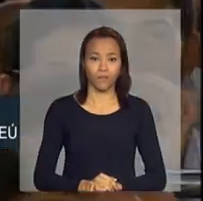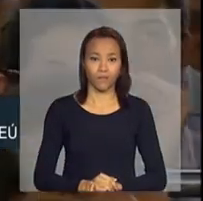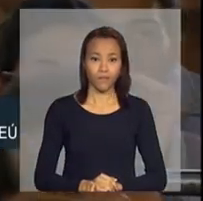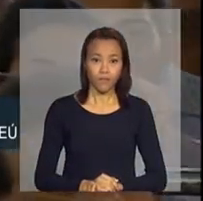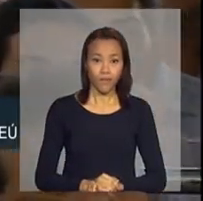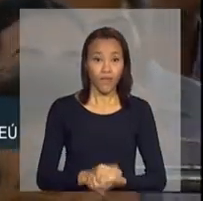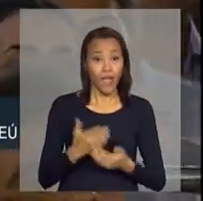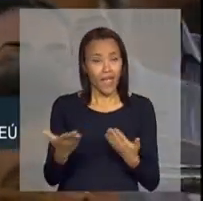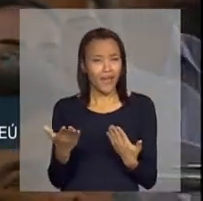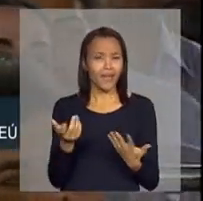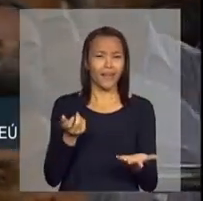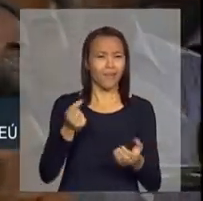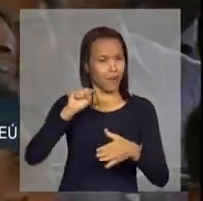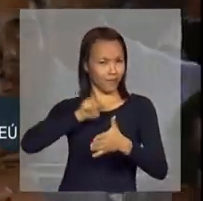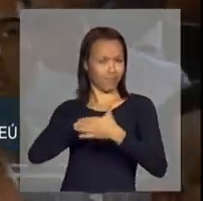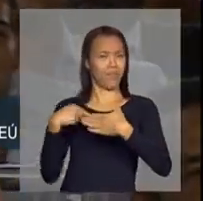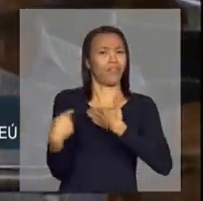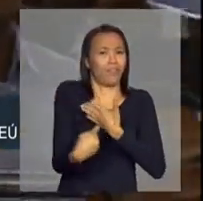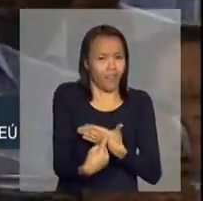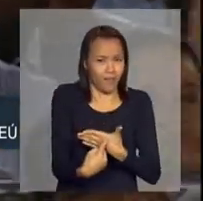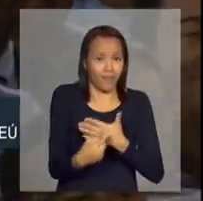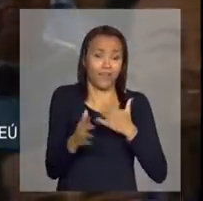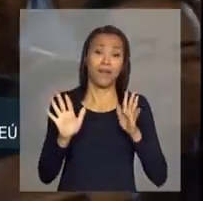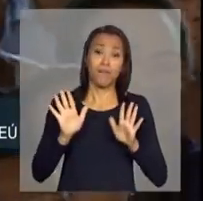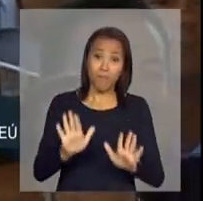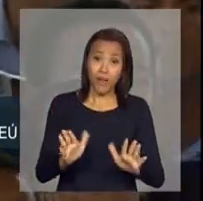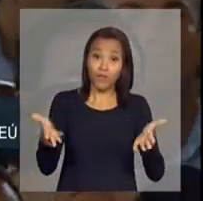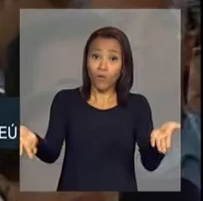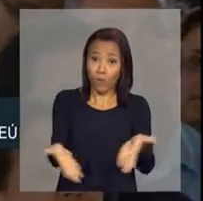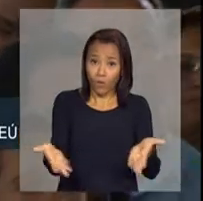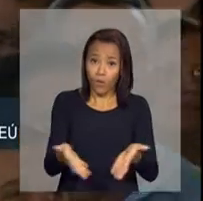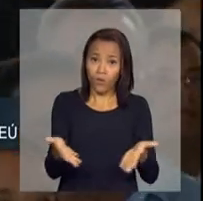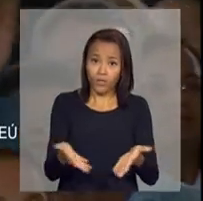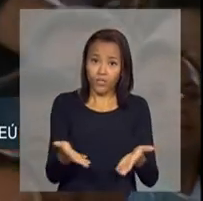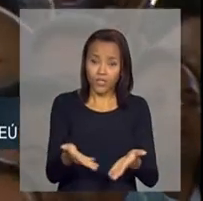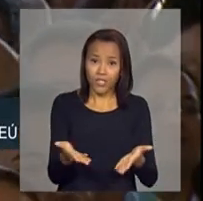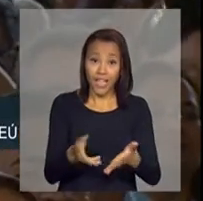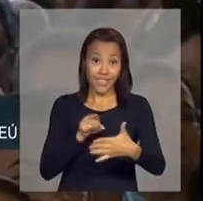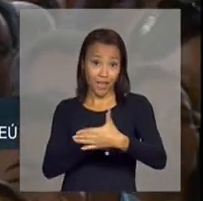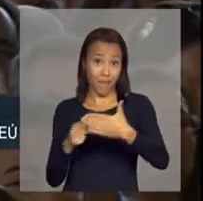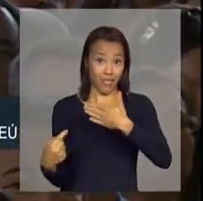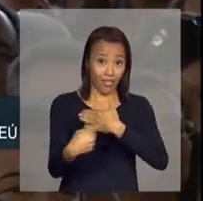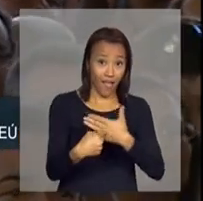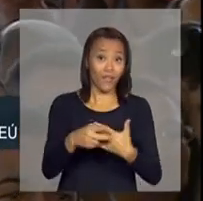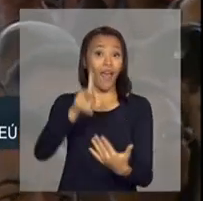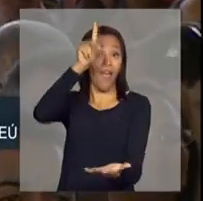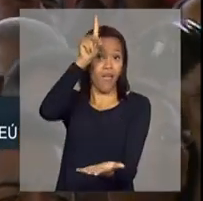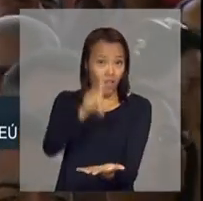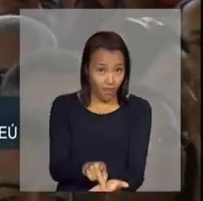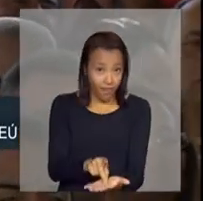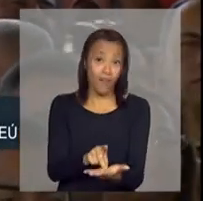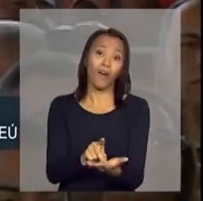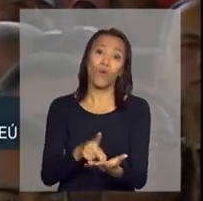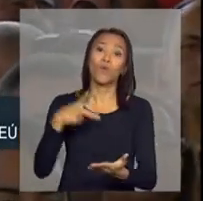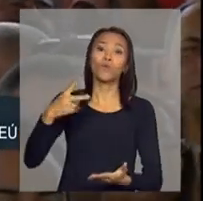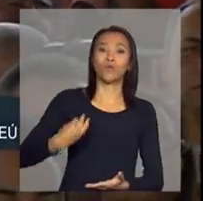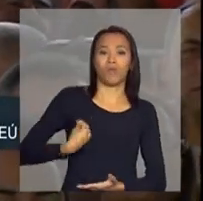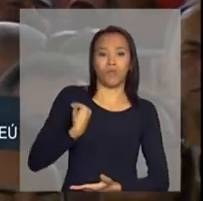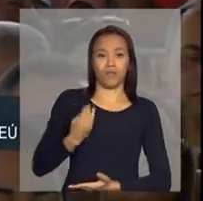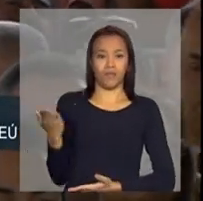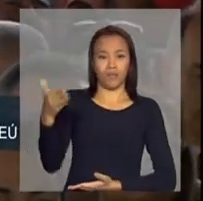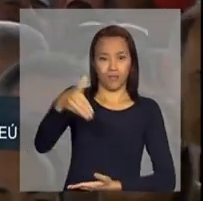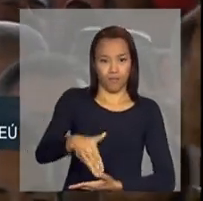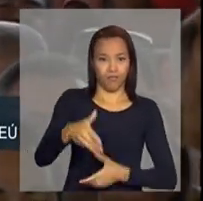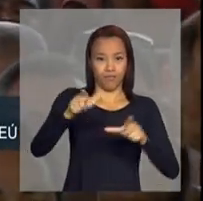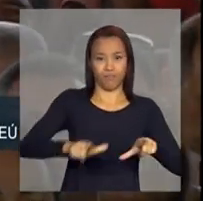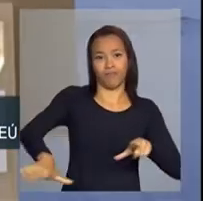Era uma metáfora, é claro, mas hoje, nesse momento, a metáfora se materializa com sua presença aqui.